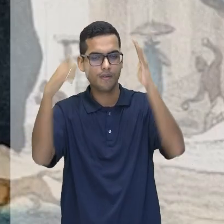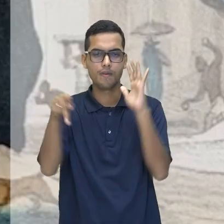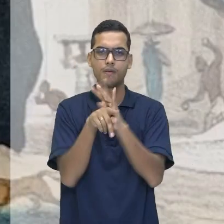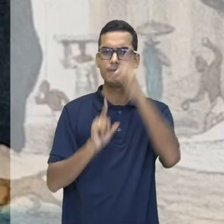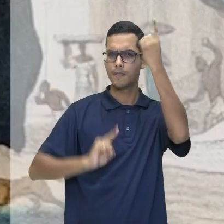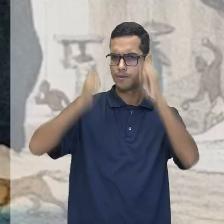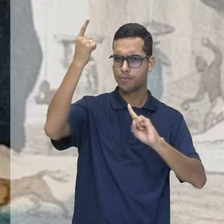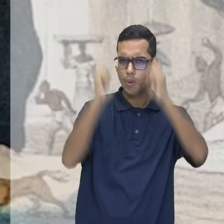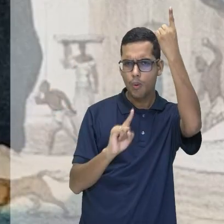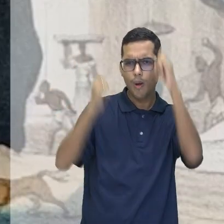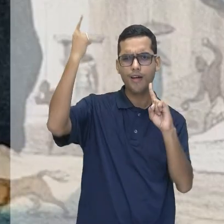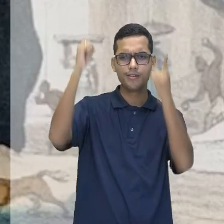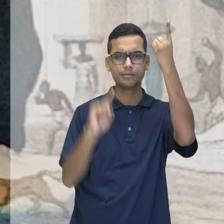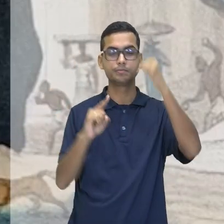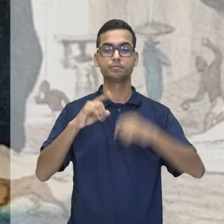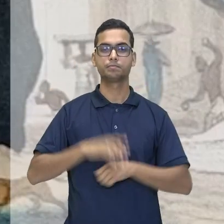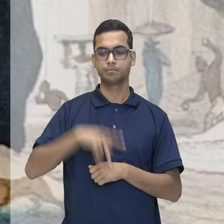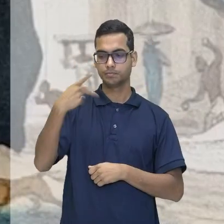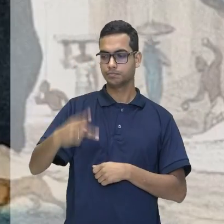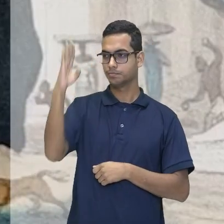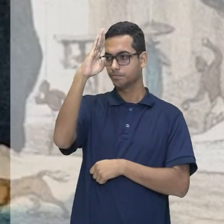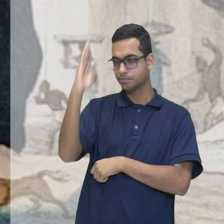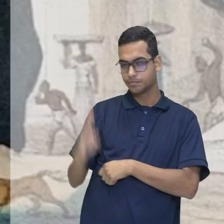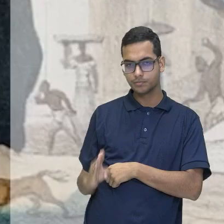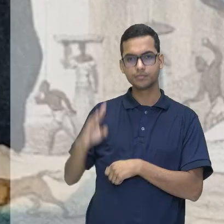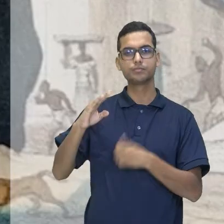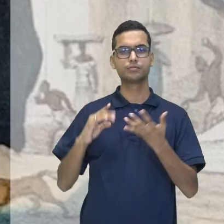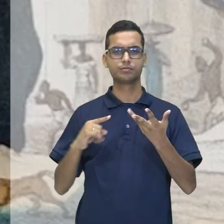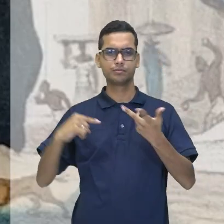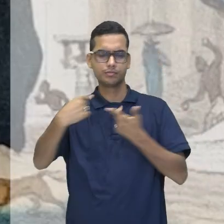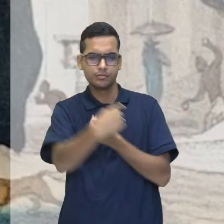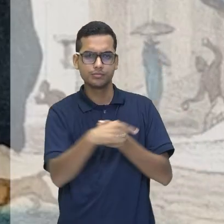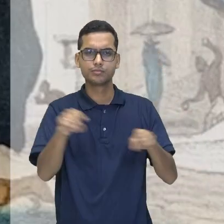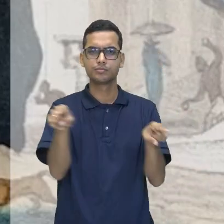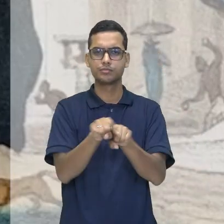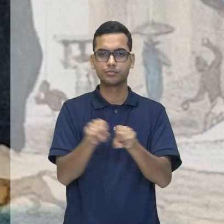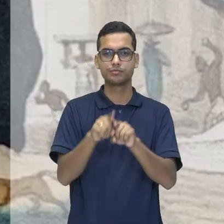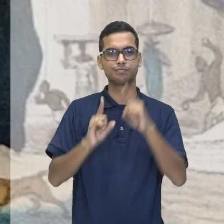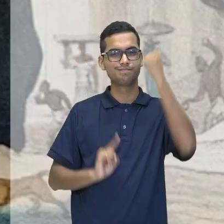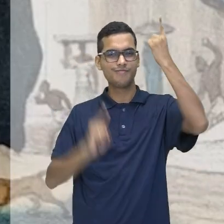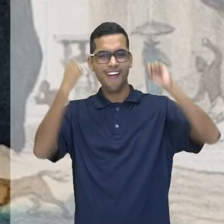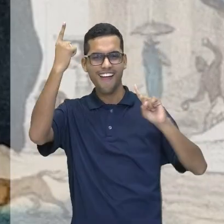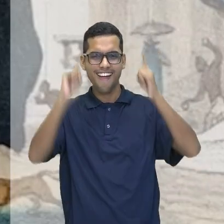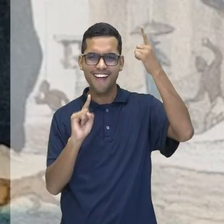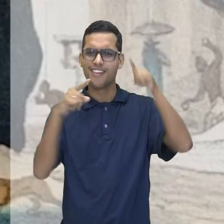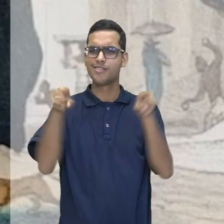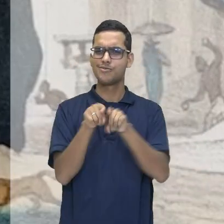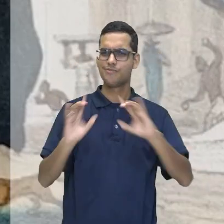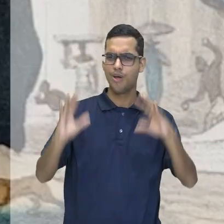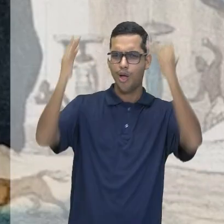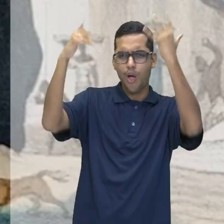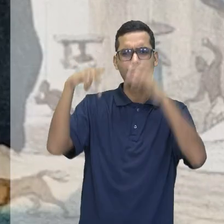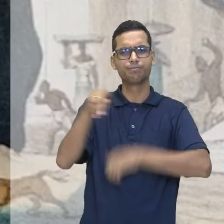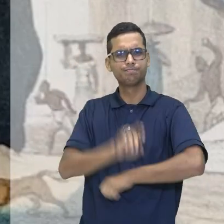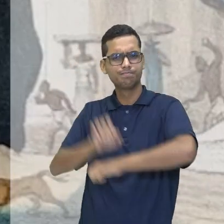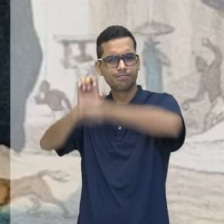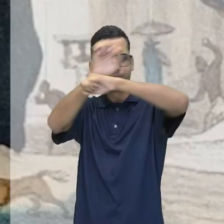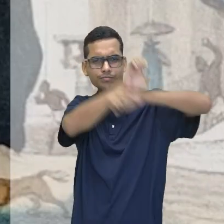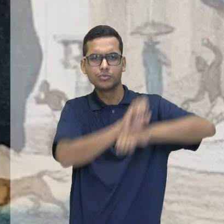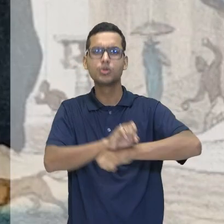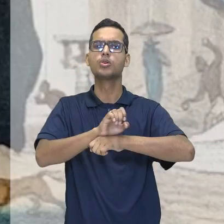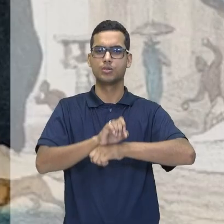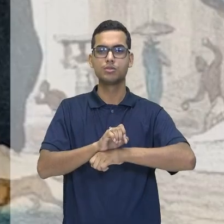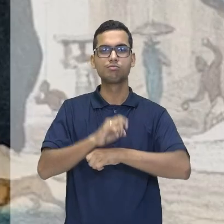carnaval brasileiro, nas diferentes formas em que comemora essa festa em cada